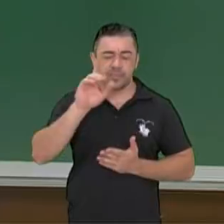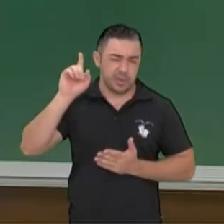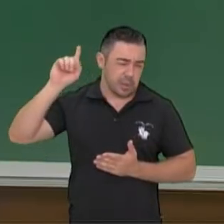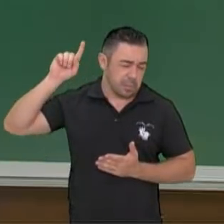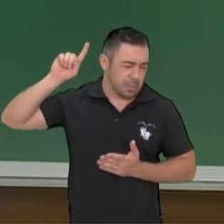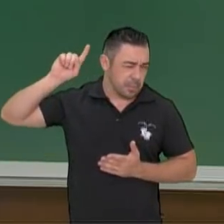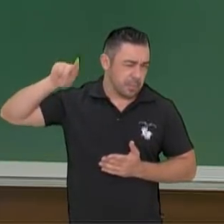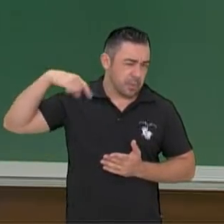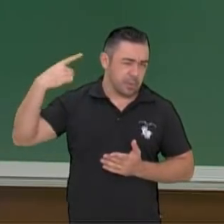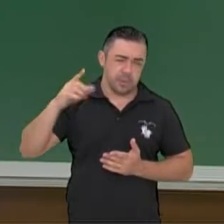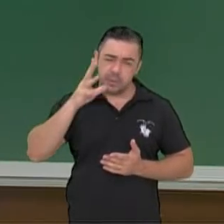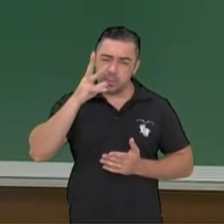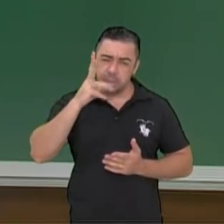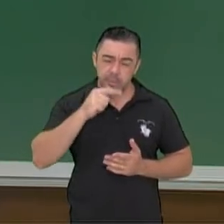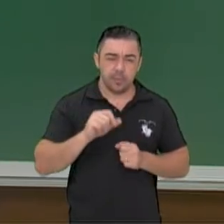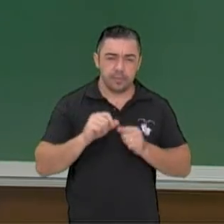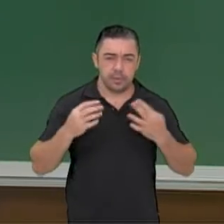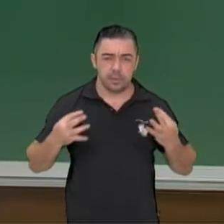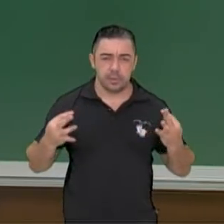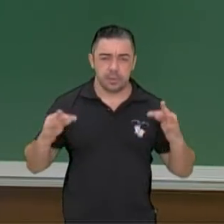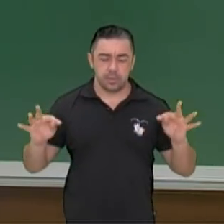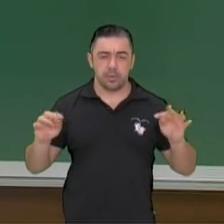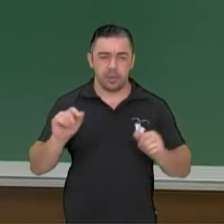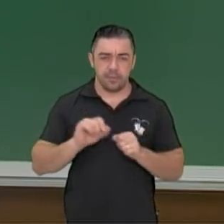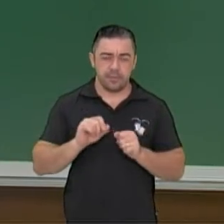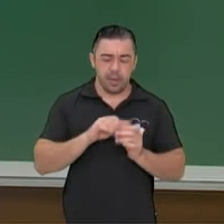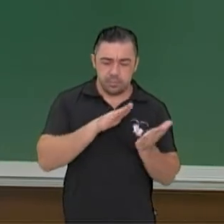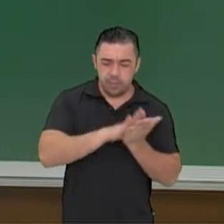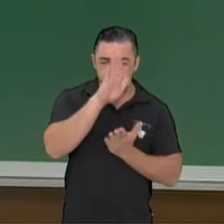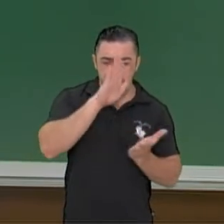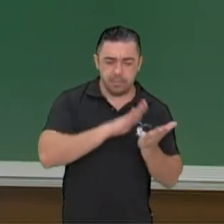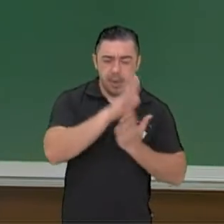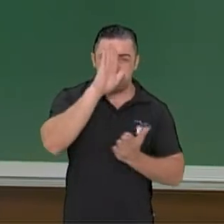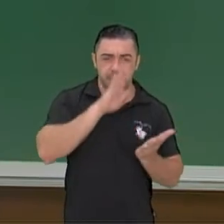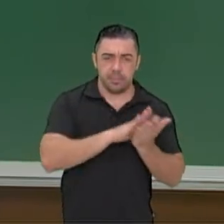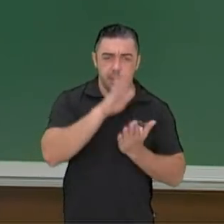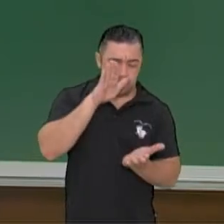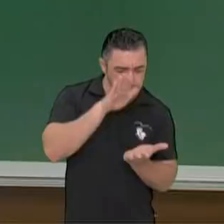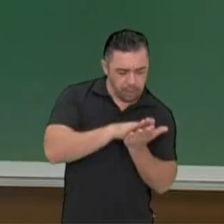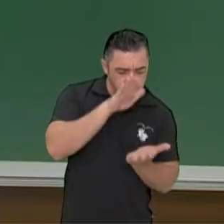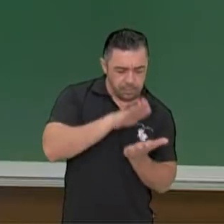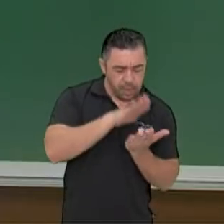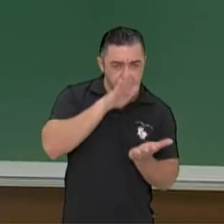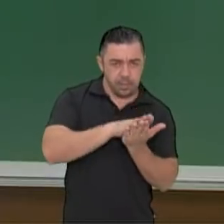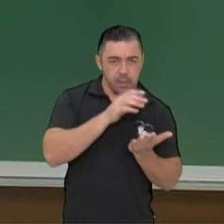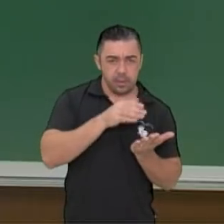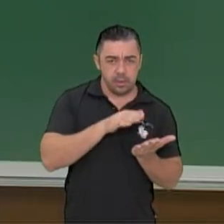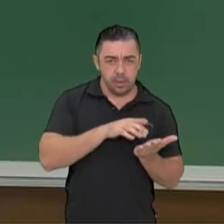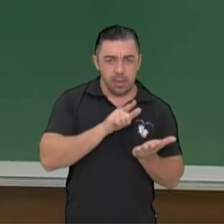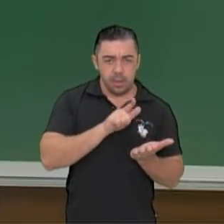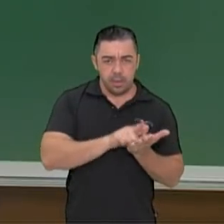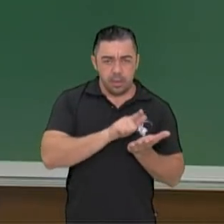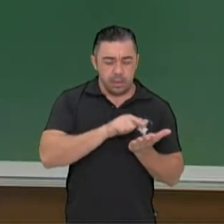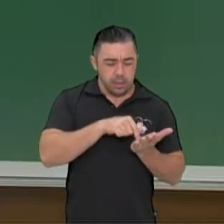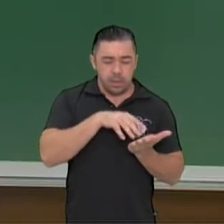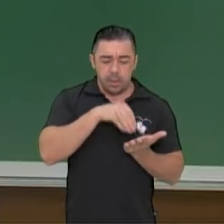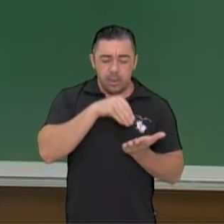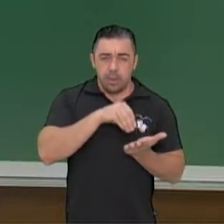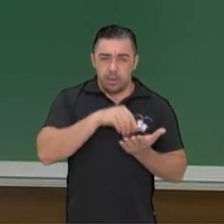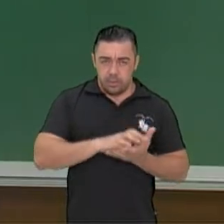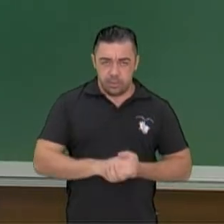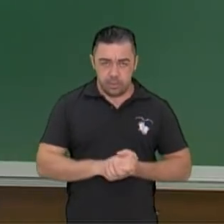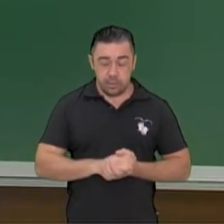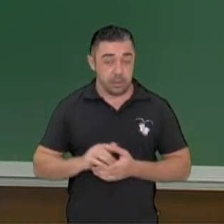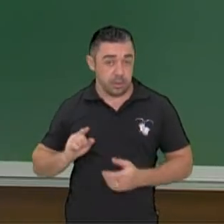se desenvolver a tecnologia da imprensa, né, uma máquina que vai imprimir, e, enfim, fazer as cópias dos livros.